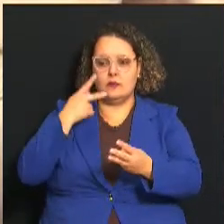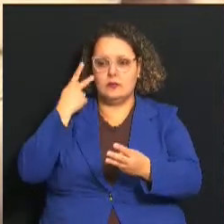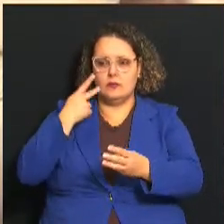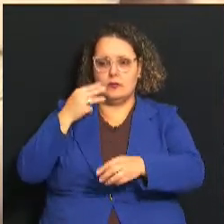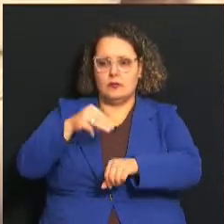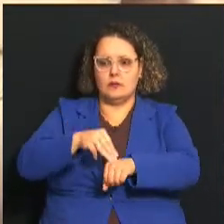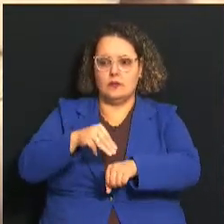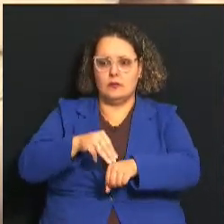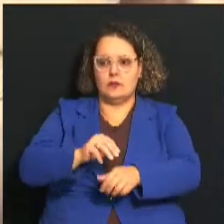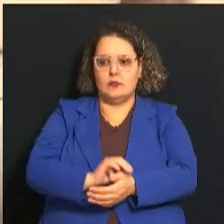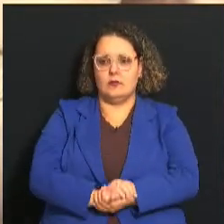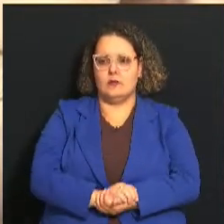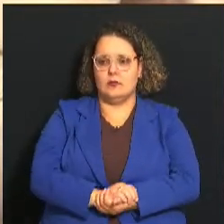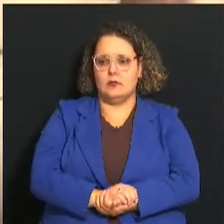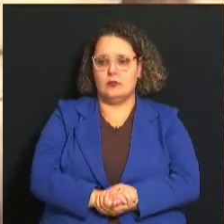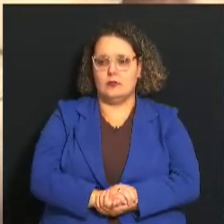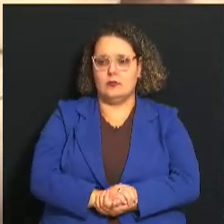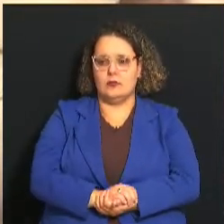membros.